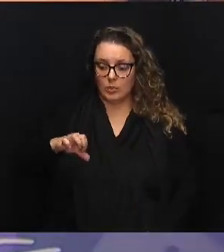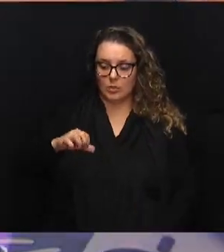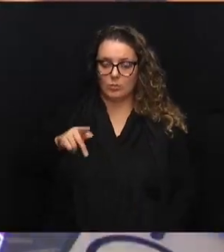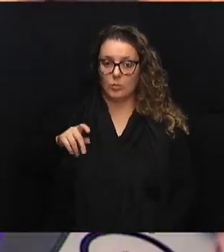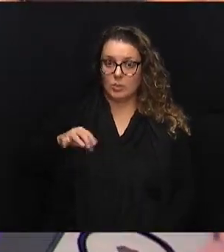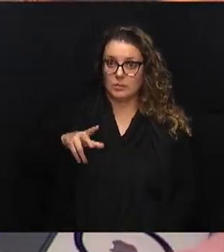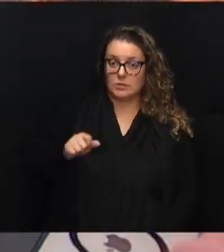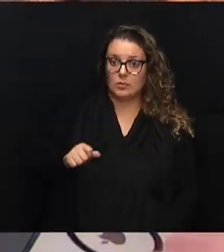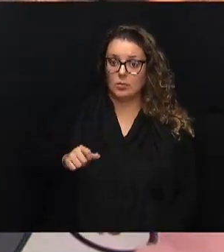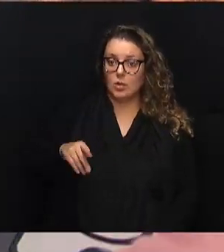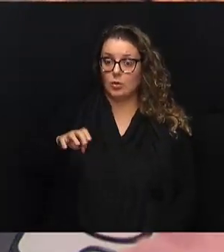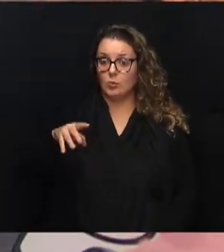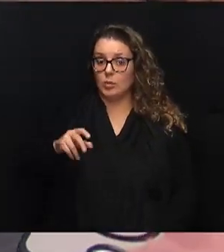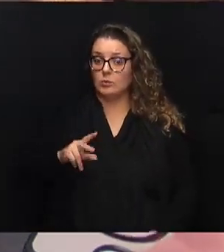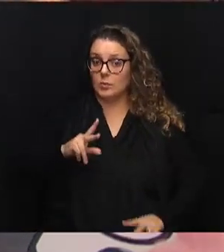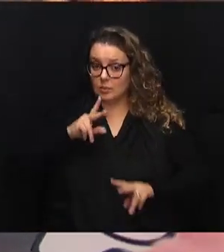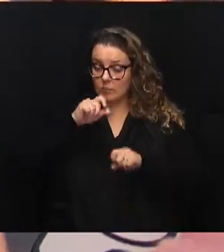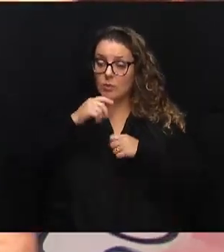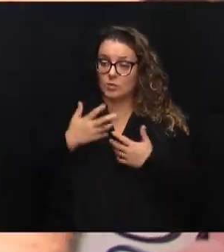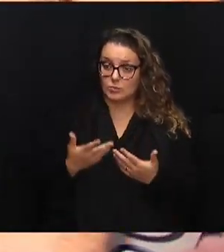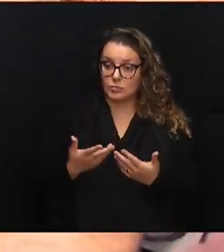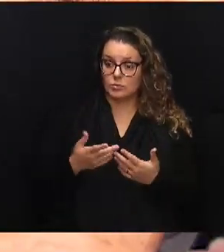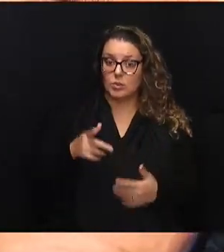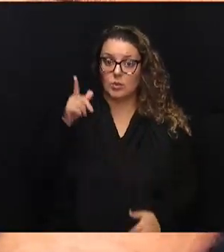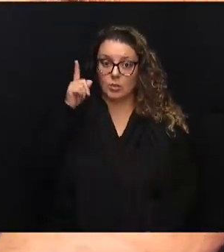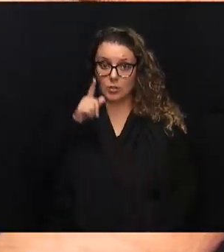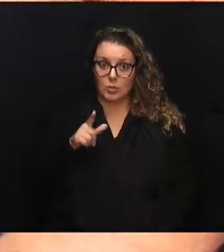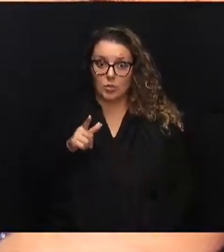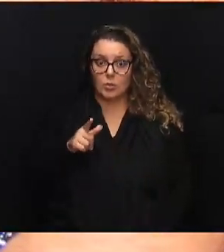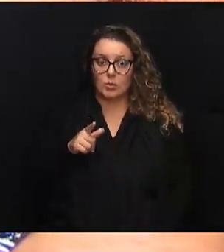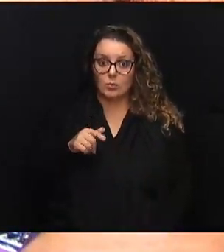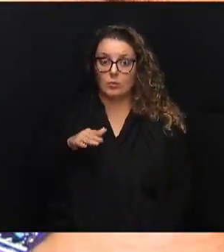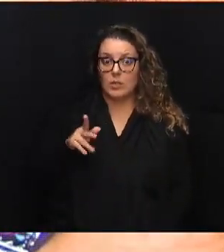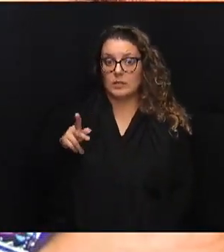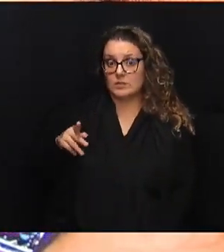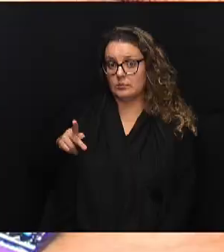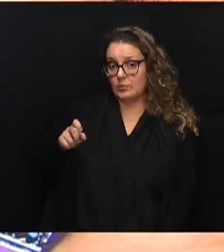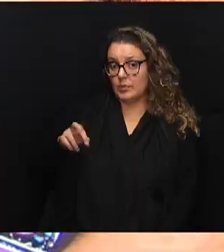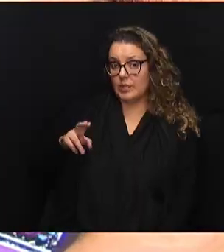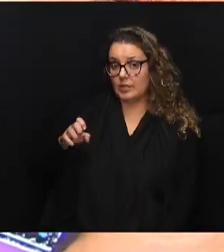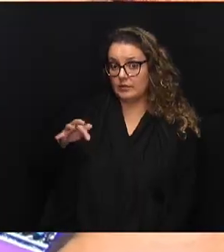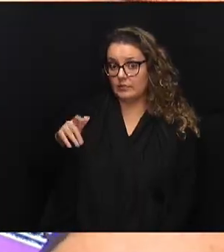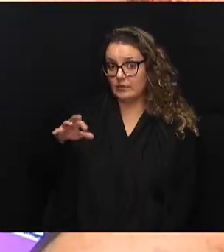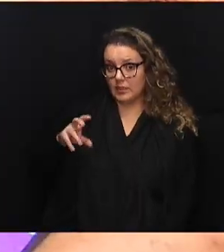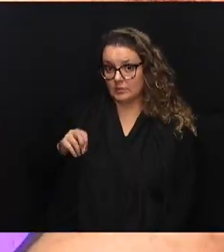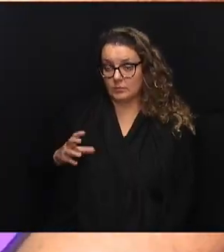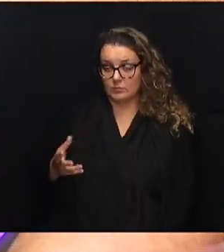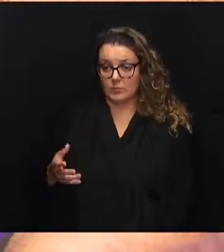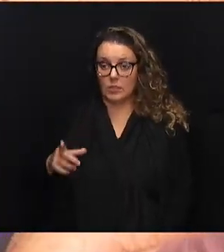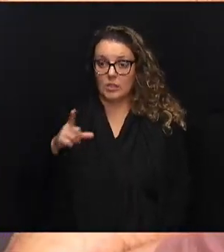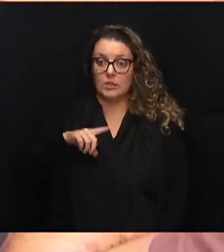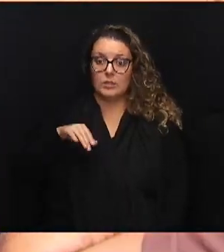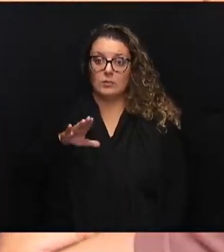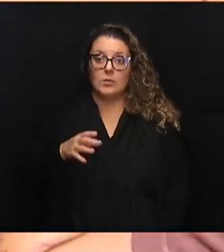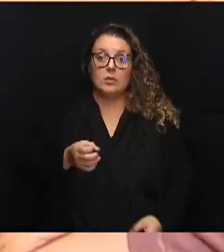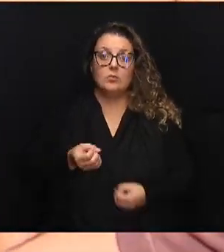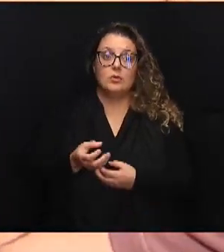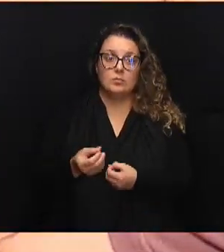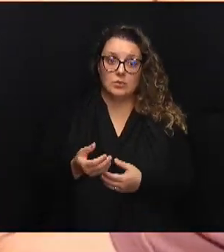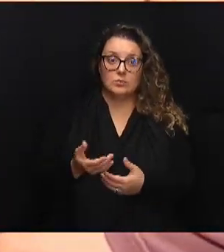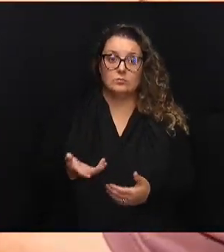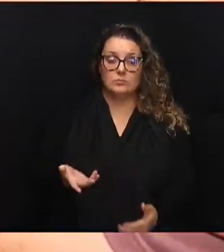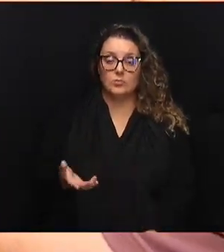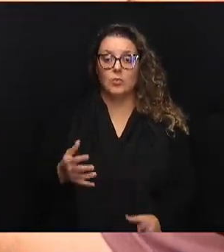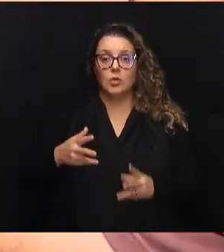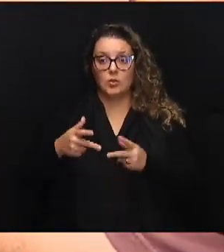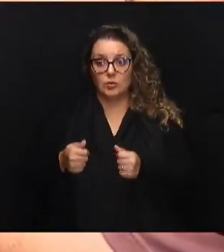o botão é a posição mais forte, que é onde o jogador consegue jogar com mãos mais periféricas e conseguir ter mais informação do jogo, porque todo mundo vai realizar